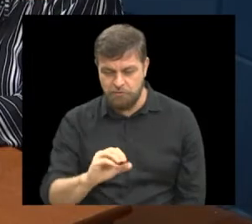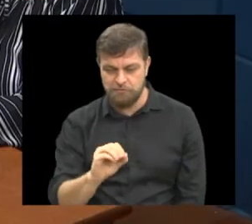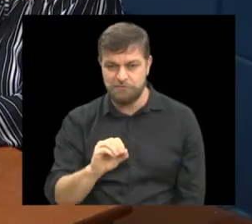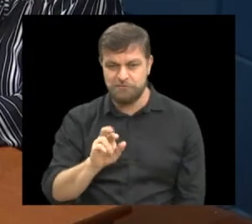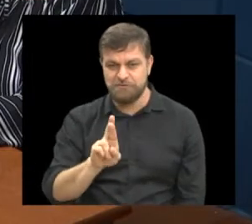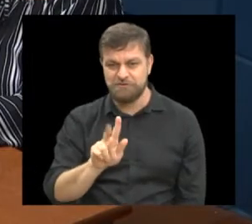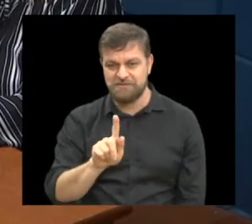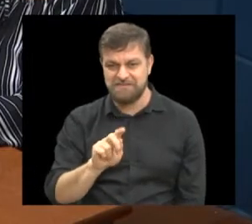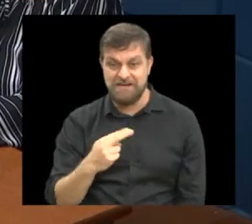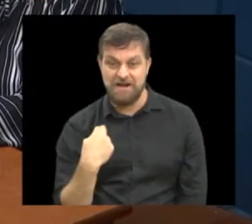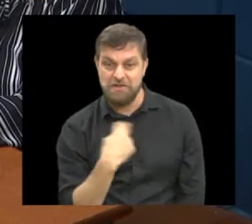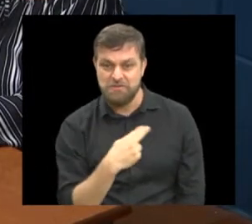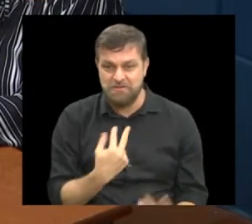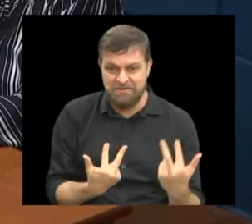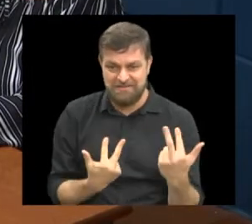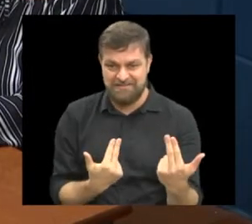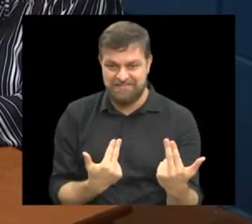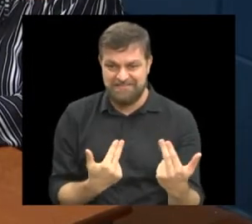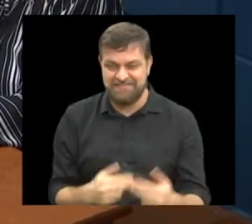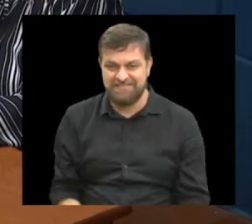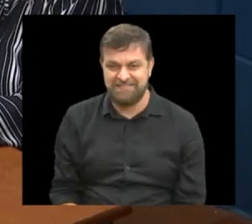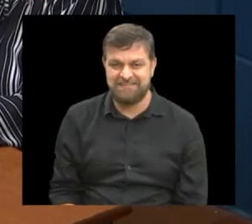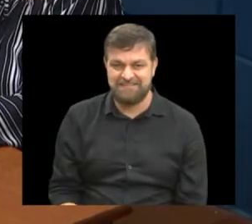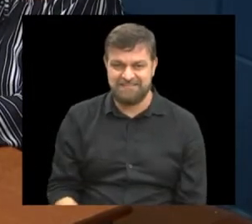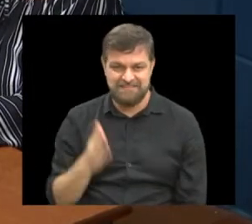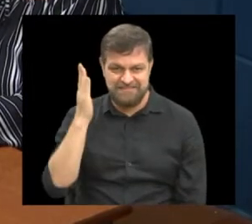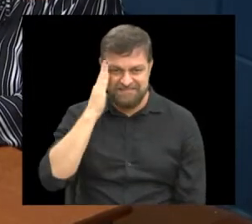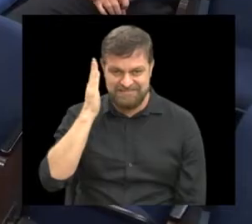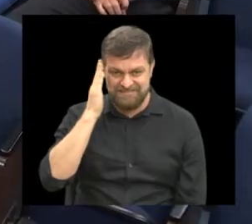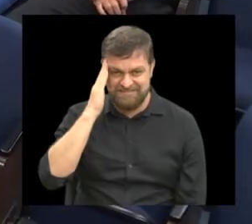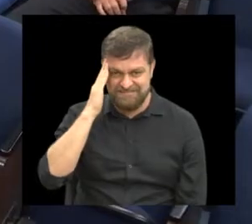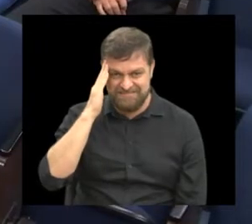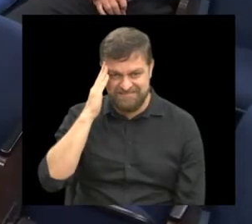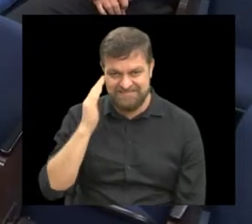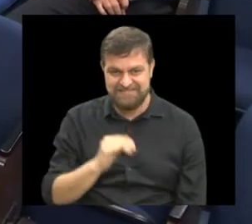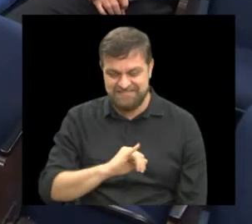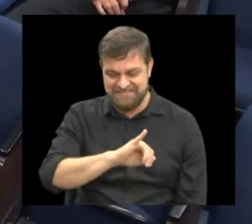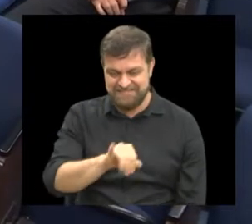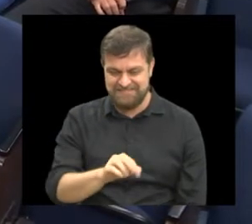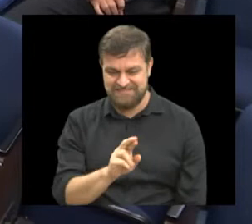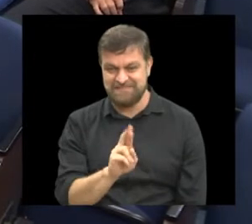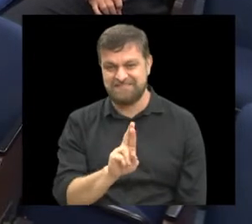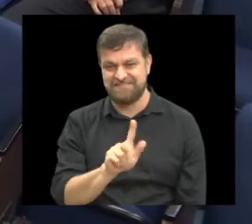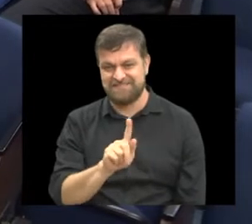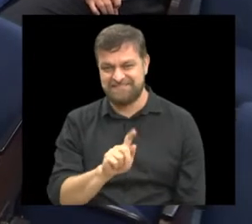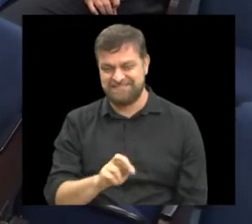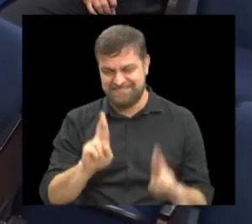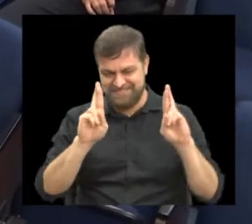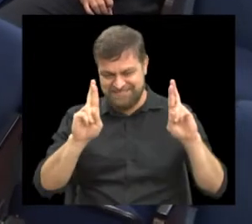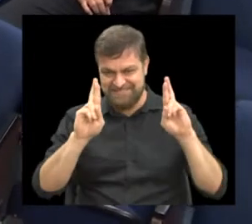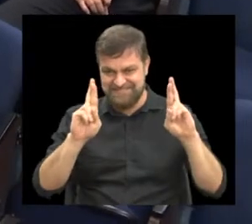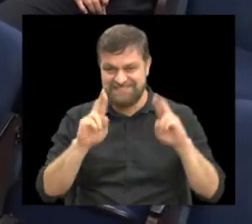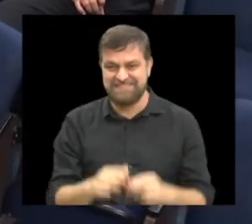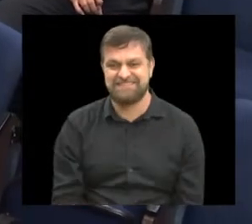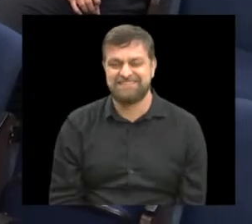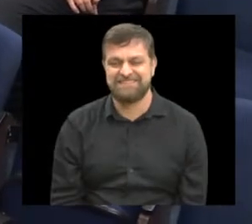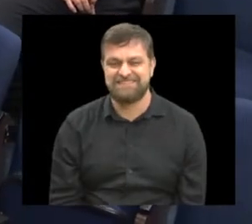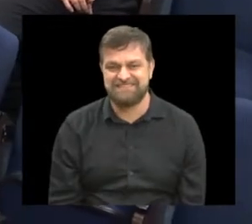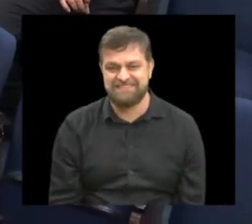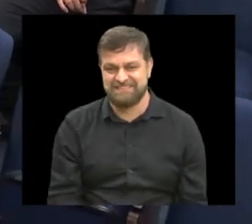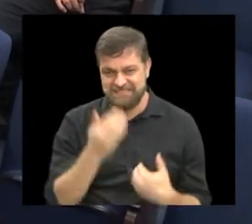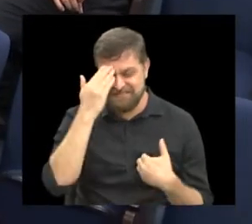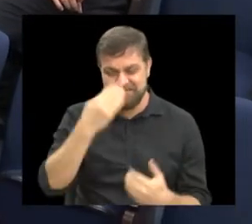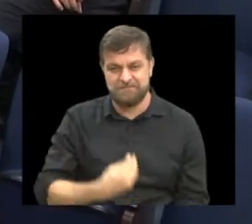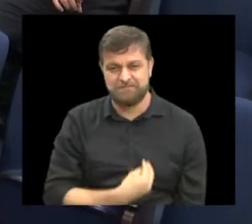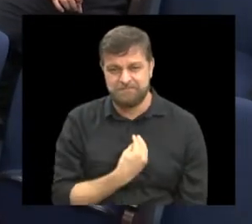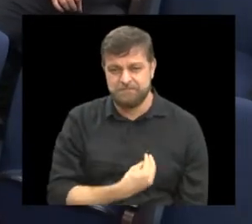né? Então mas ele sabe que muito bem é o Jorge, São Jorge. Salve, Jorge. Obrigado pela